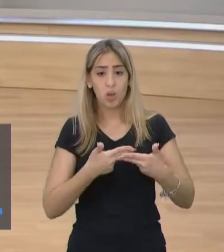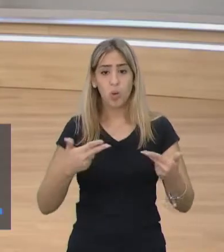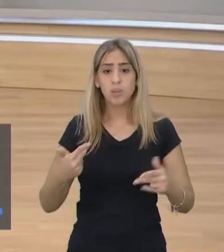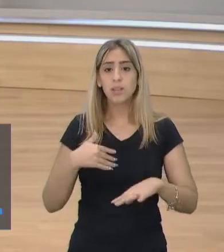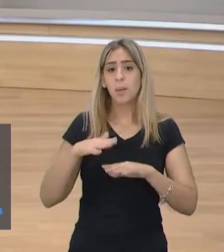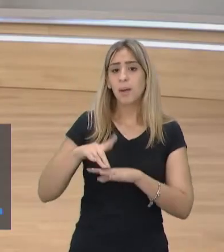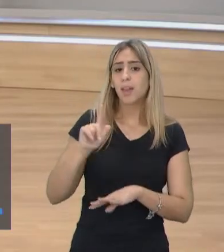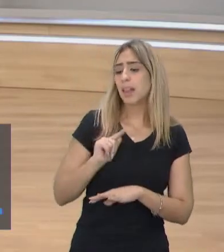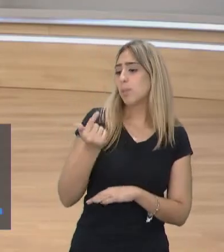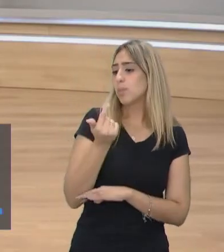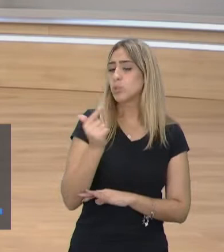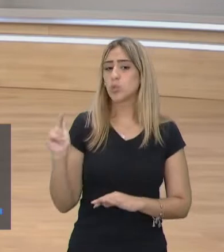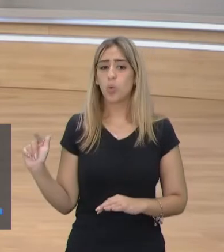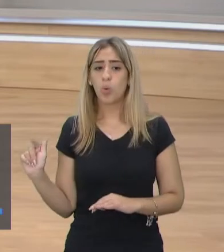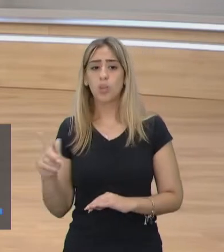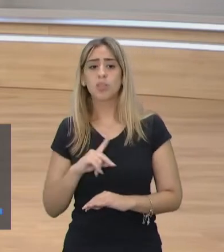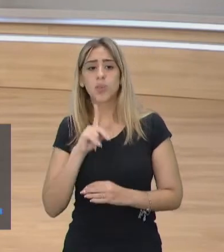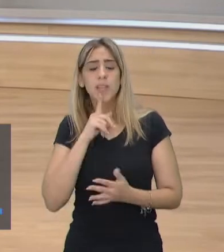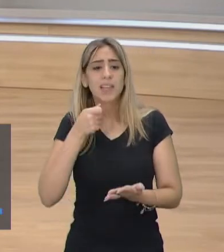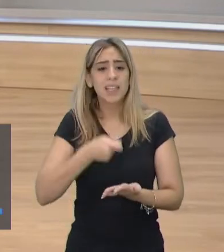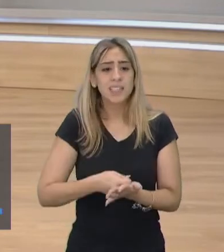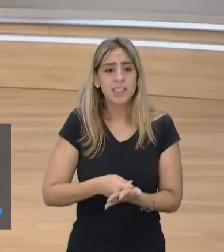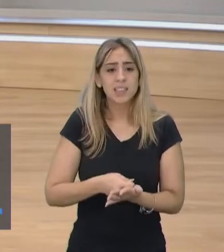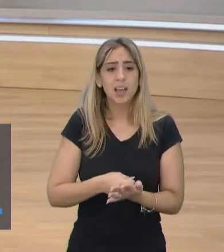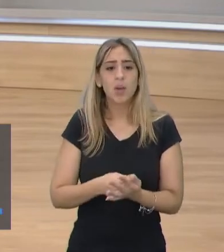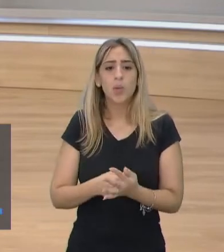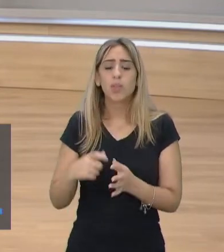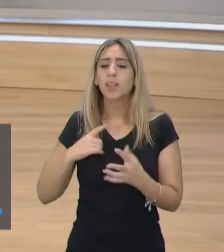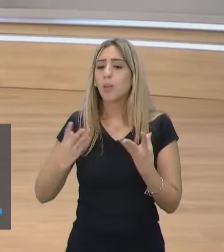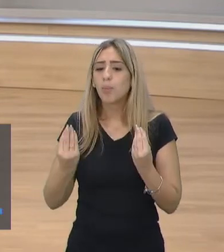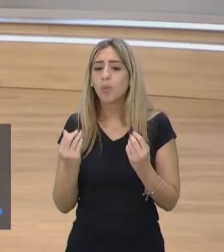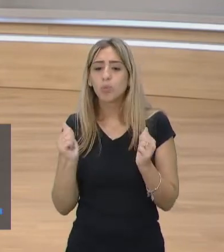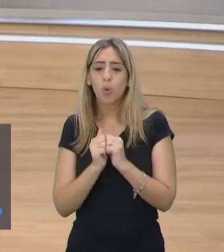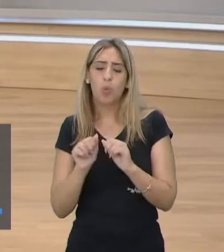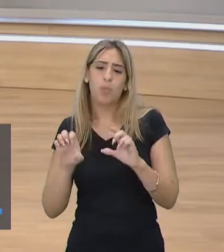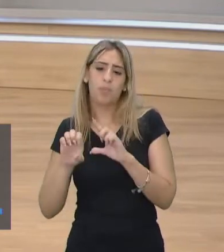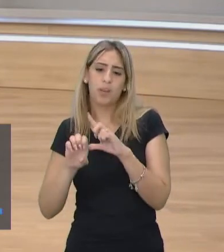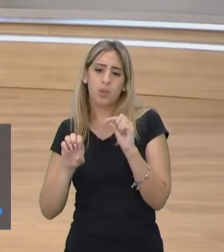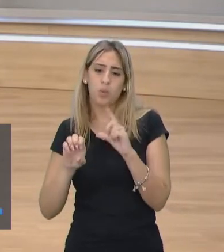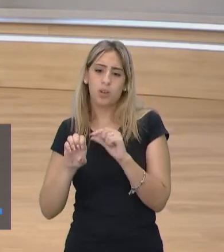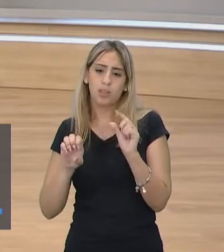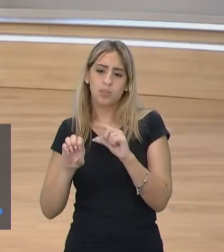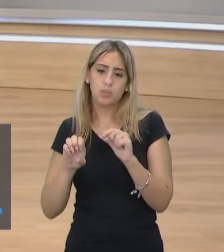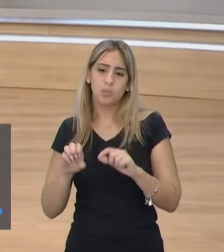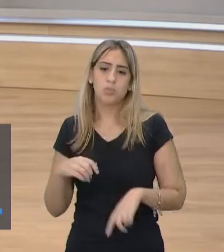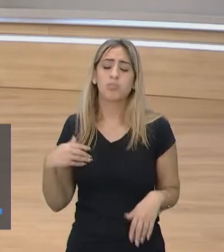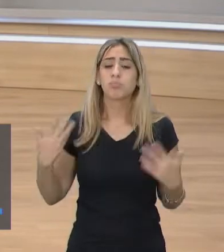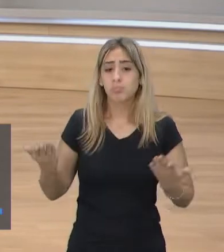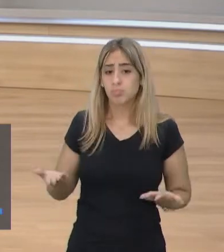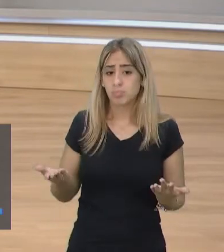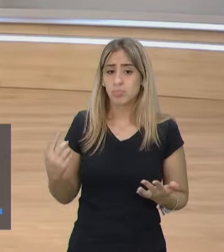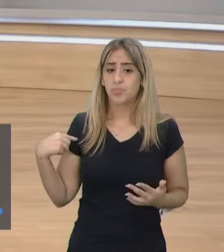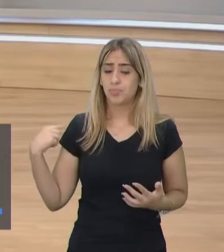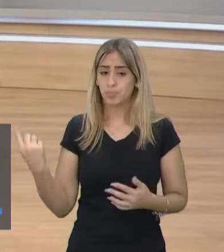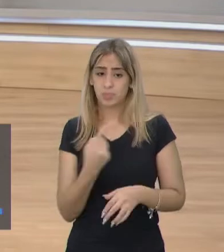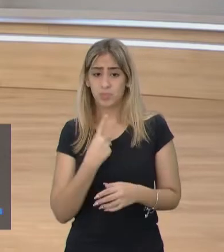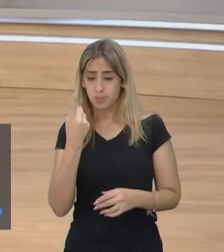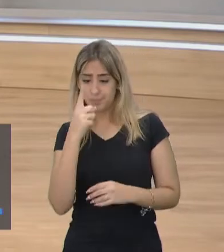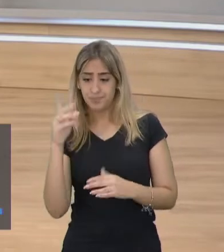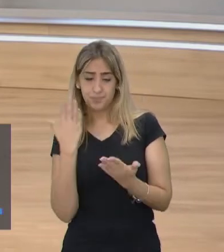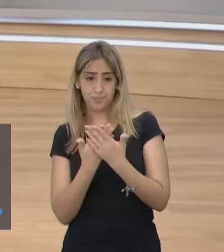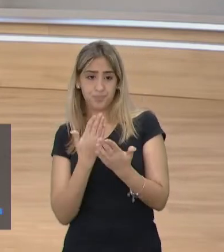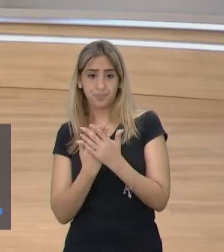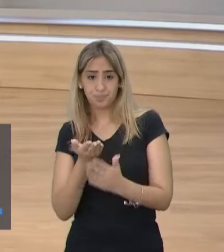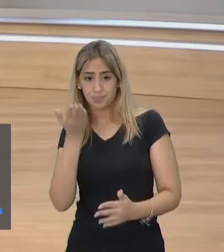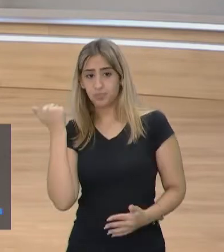termos são escolhas, outras, tomadas né? de decisão. Então tem tudo a ver com empreendedorismo. Eu acredito que sim. E aí, na nossa última aula, no